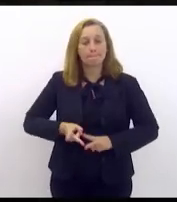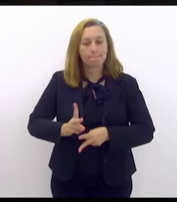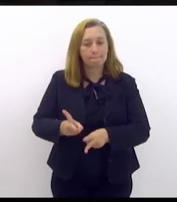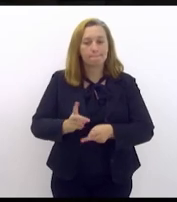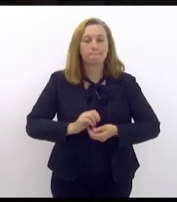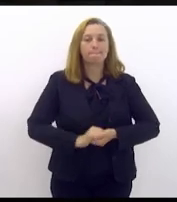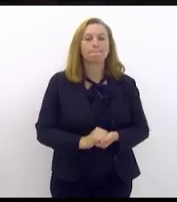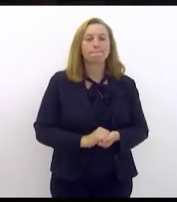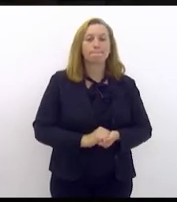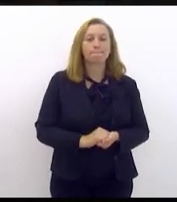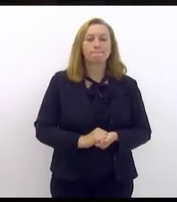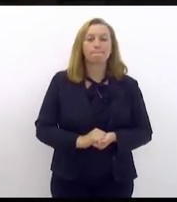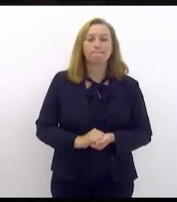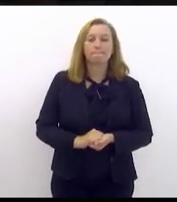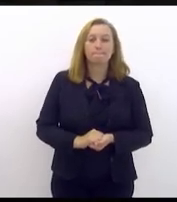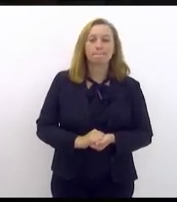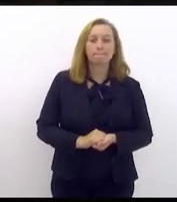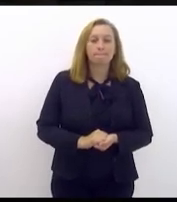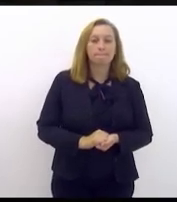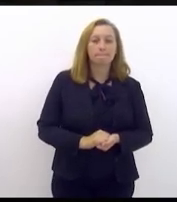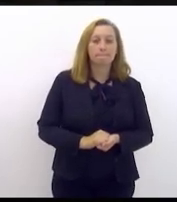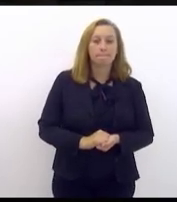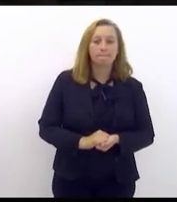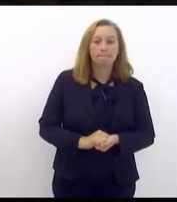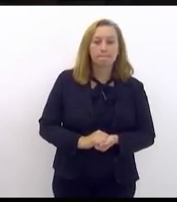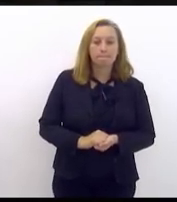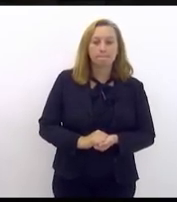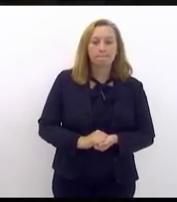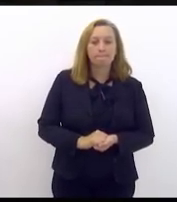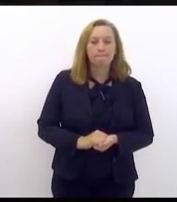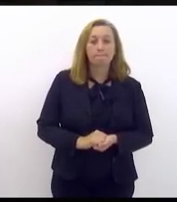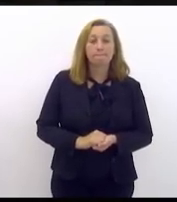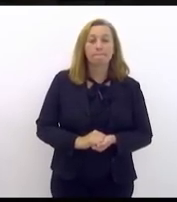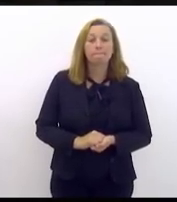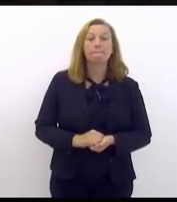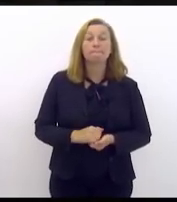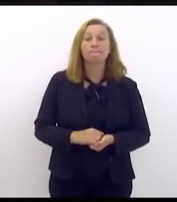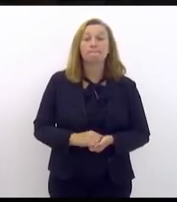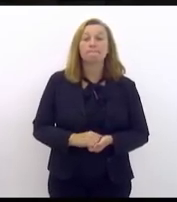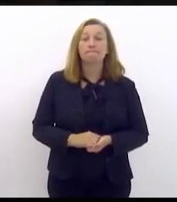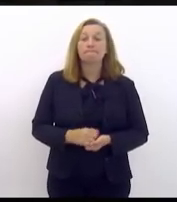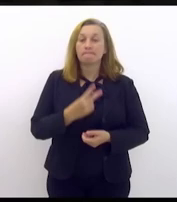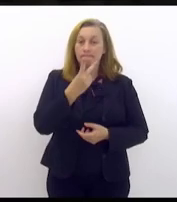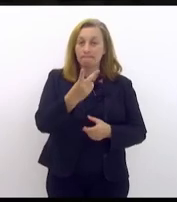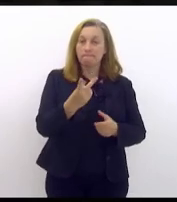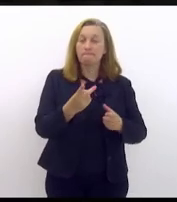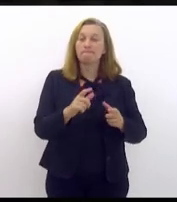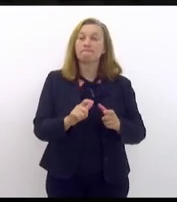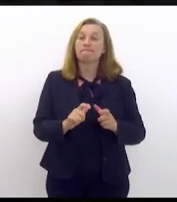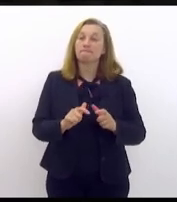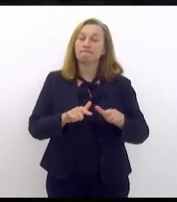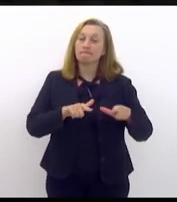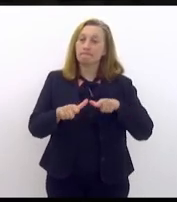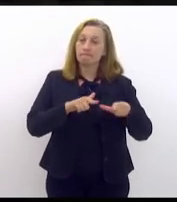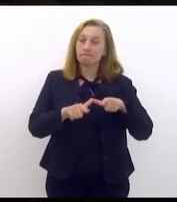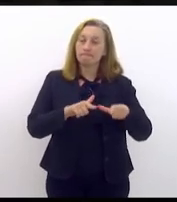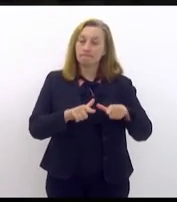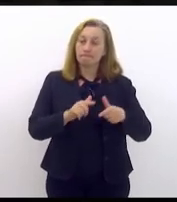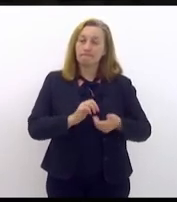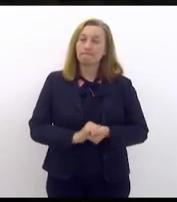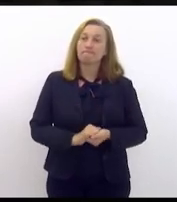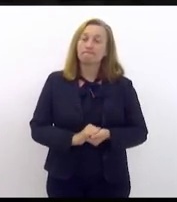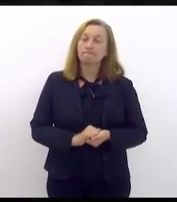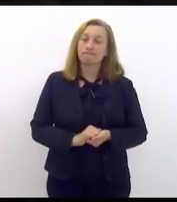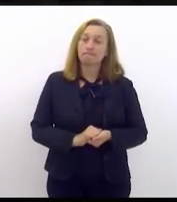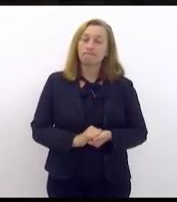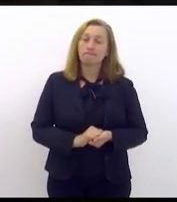Continuamos. Já então, aqui colocamos 2 grandes motivos, serviço da dívida e as leis